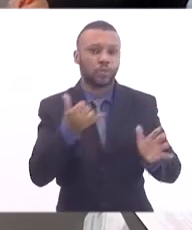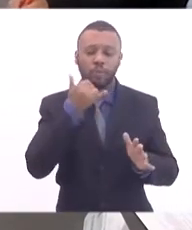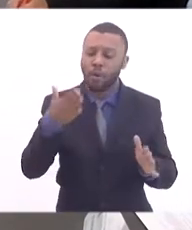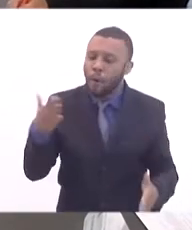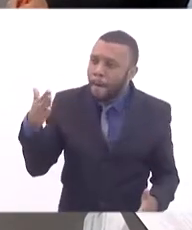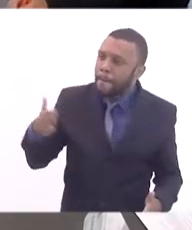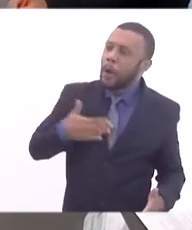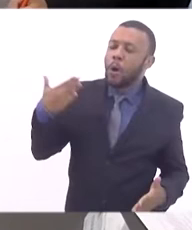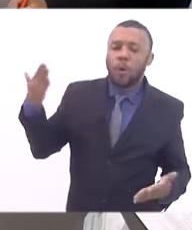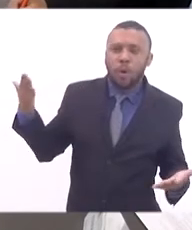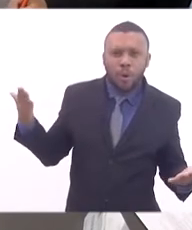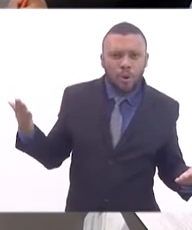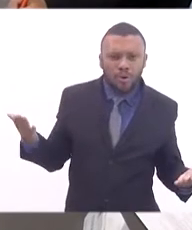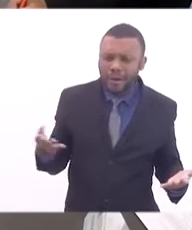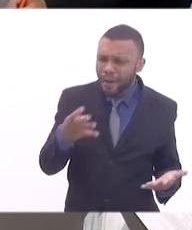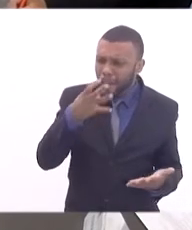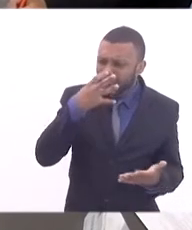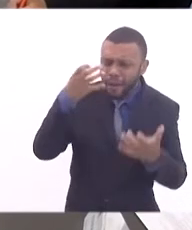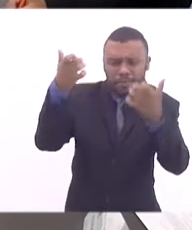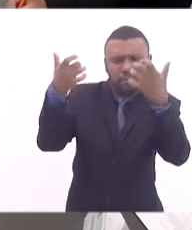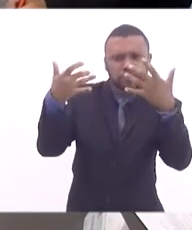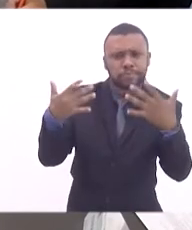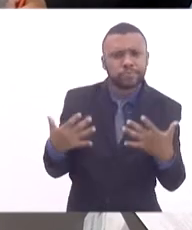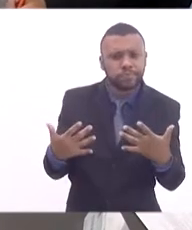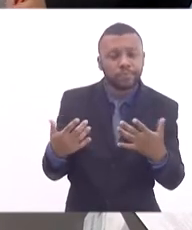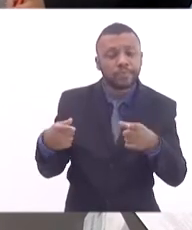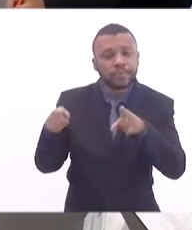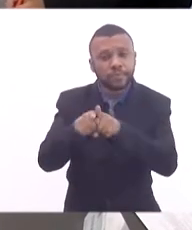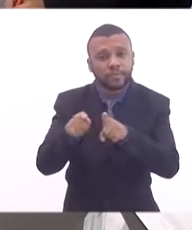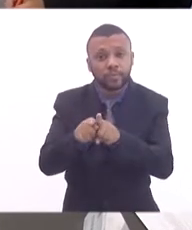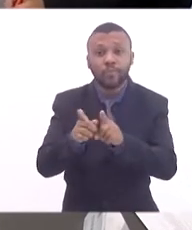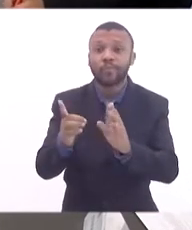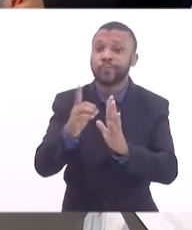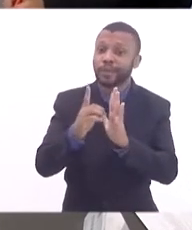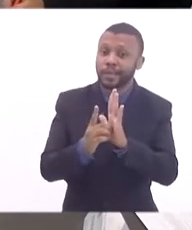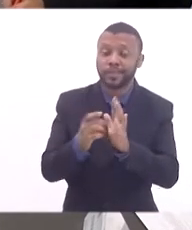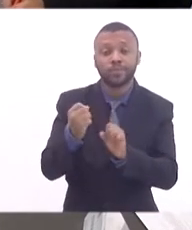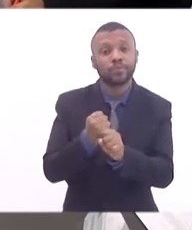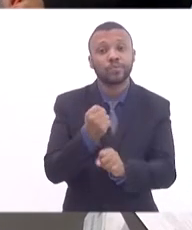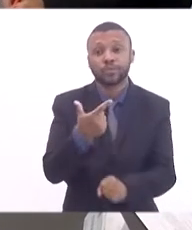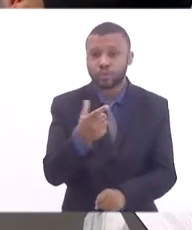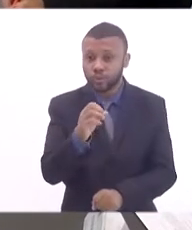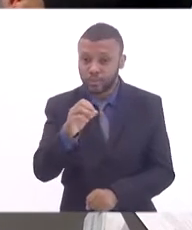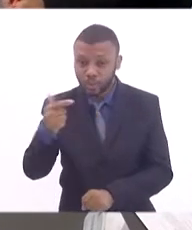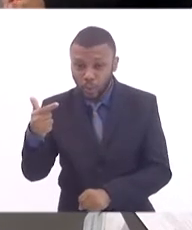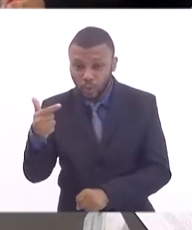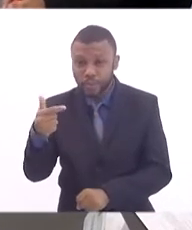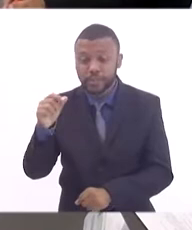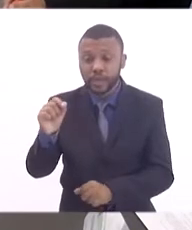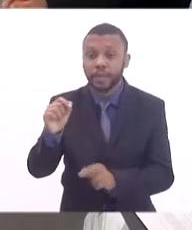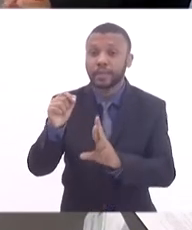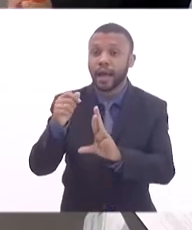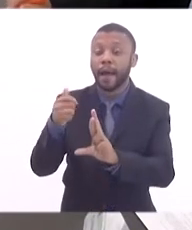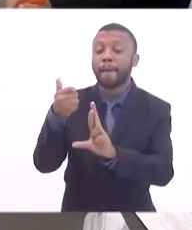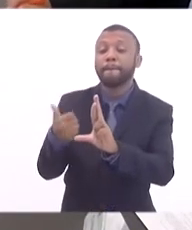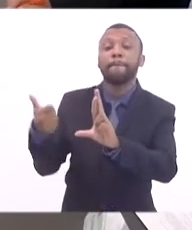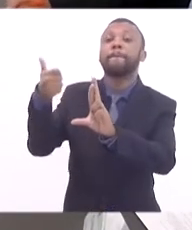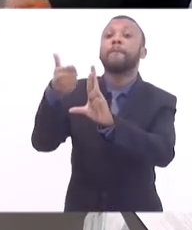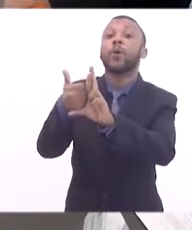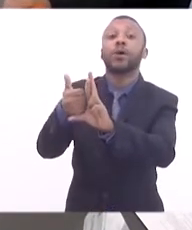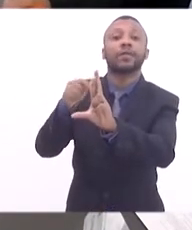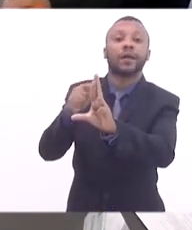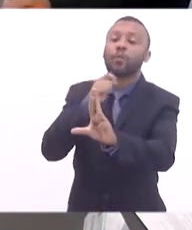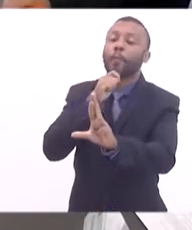assusto em ouvir isso ia dar procuram contar Craft 2002 da procuradoria não tenho dá um